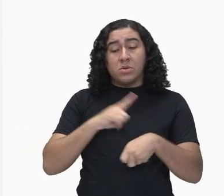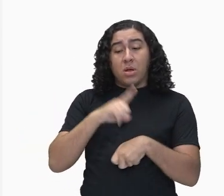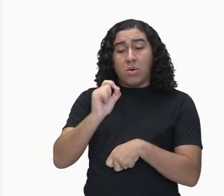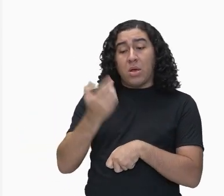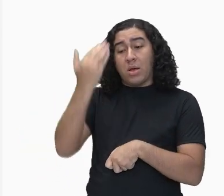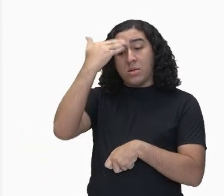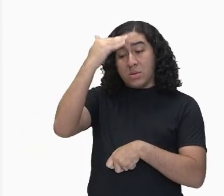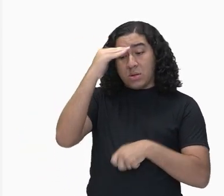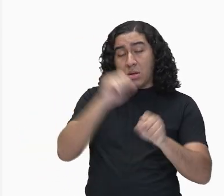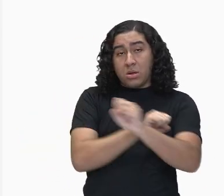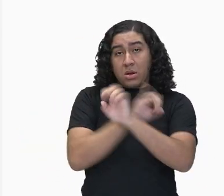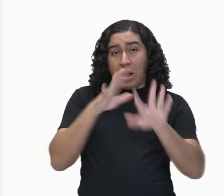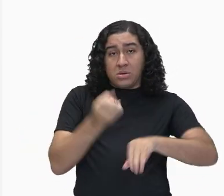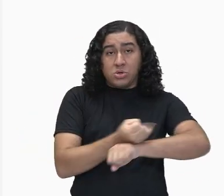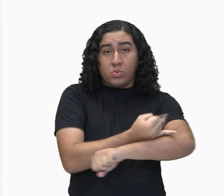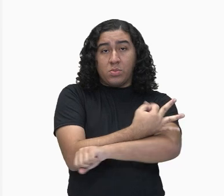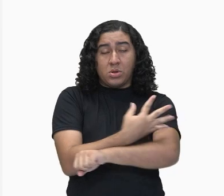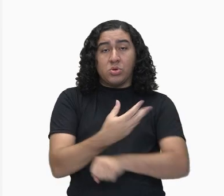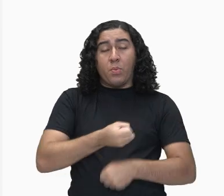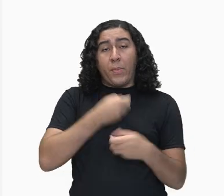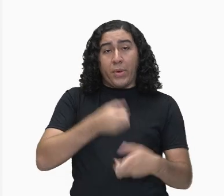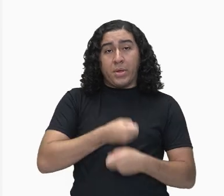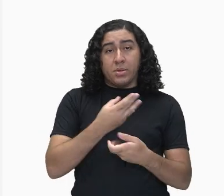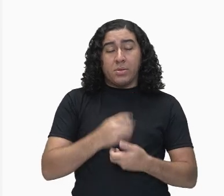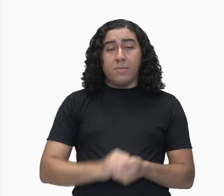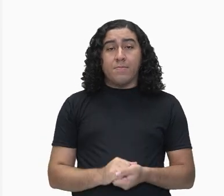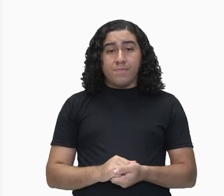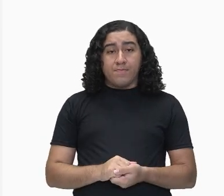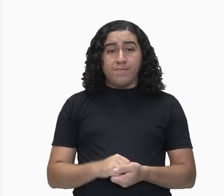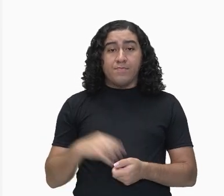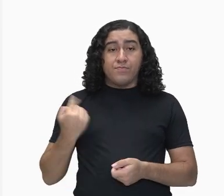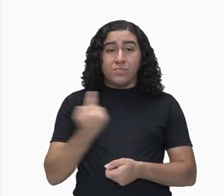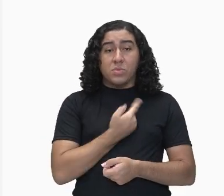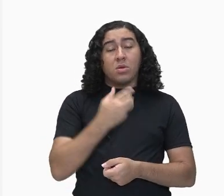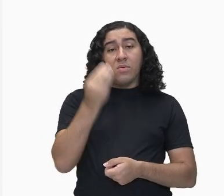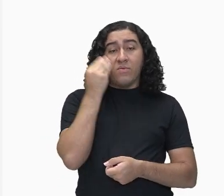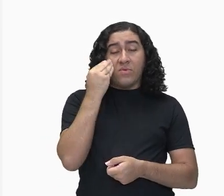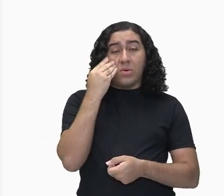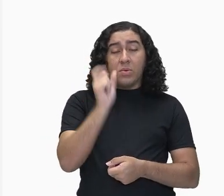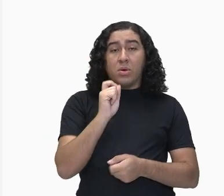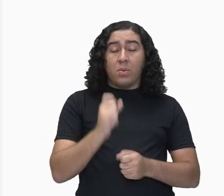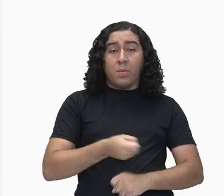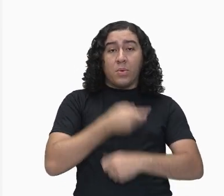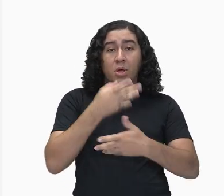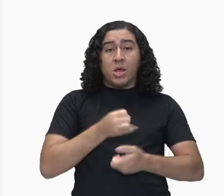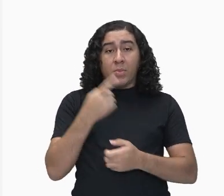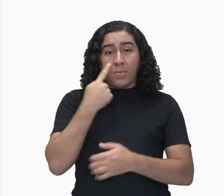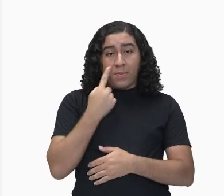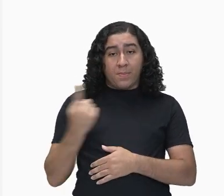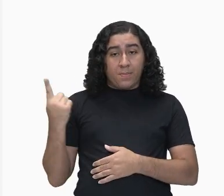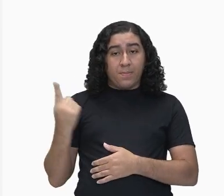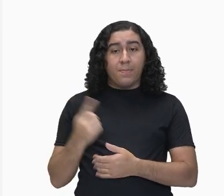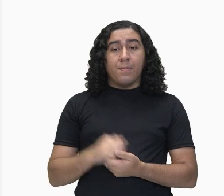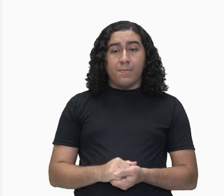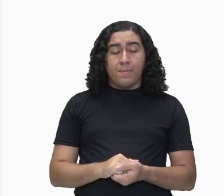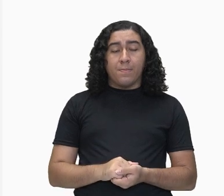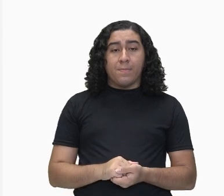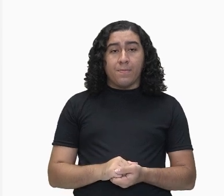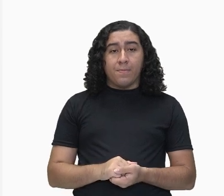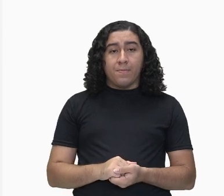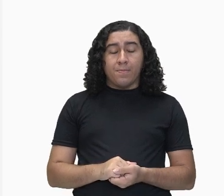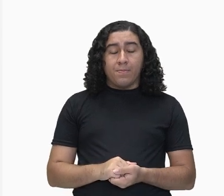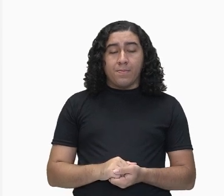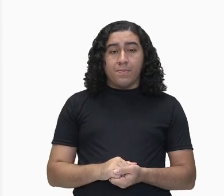os sentimentos do poeta. É o que a gente vai ver no poema a seguir. Tá? Então,